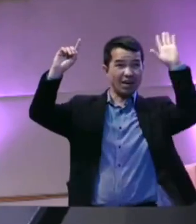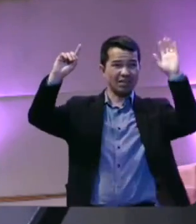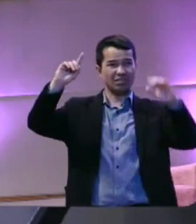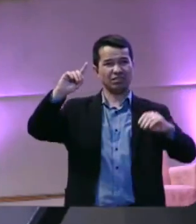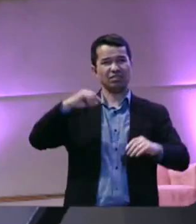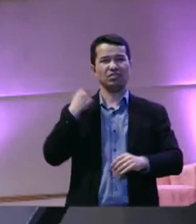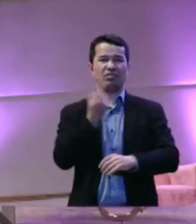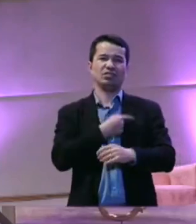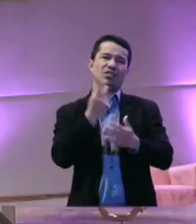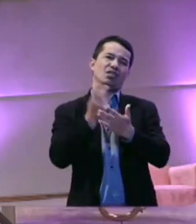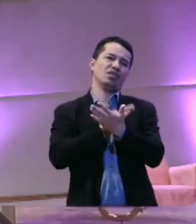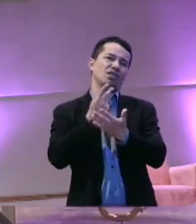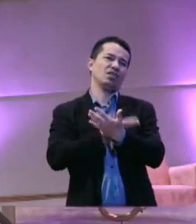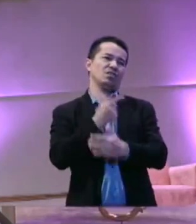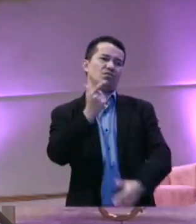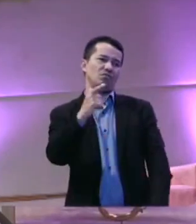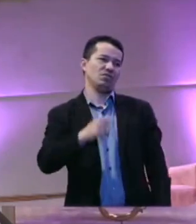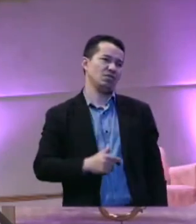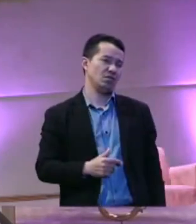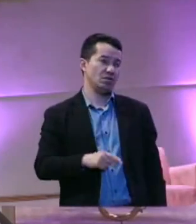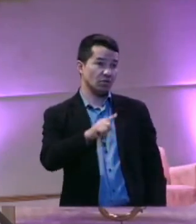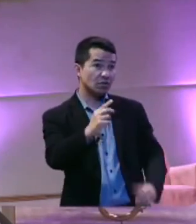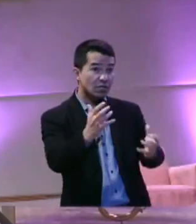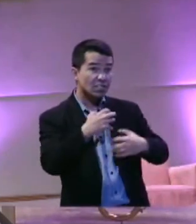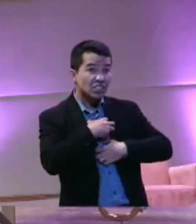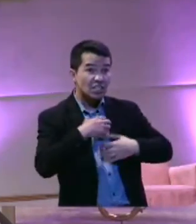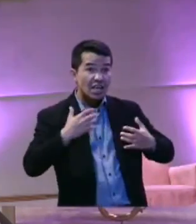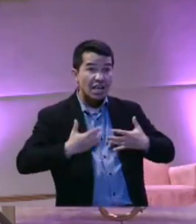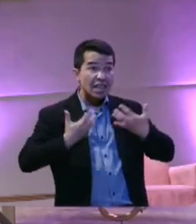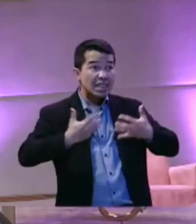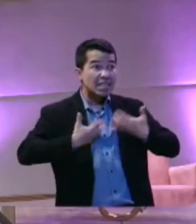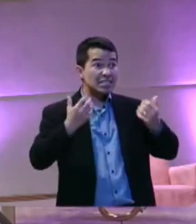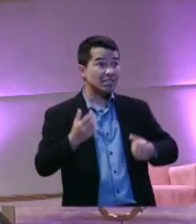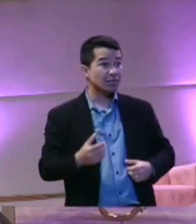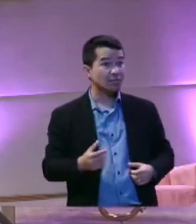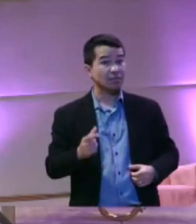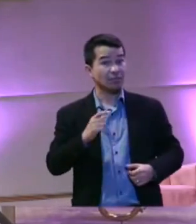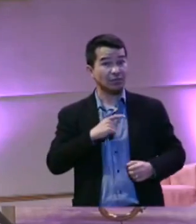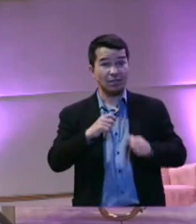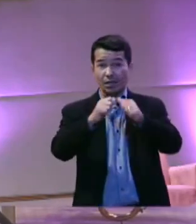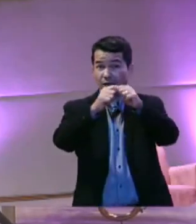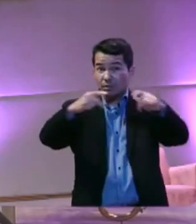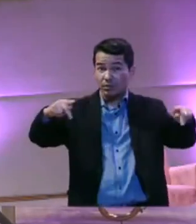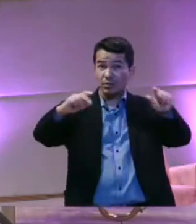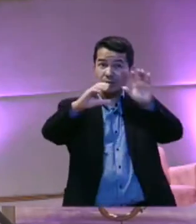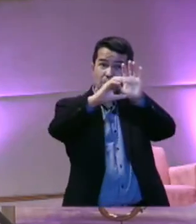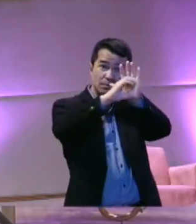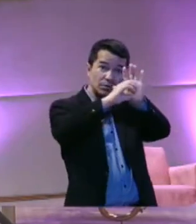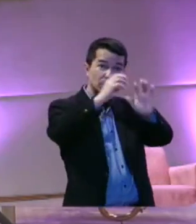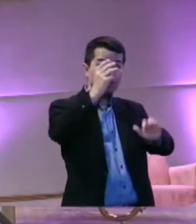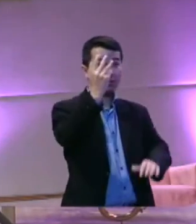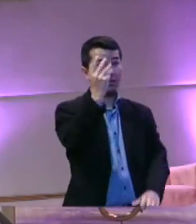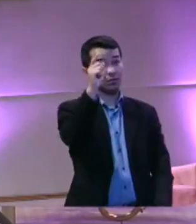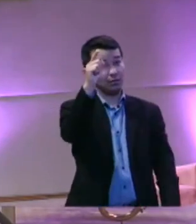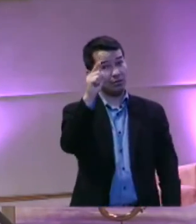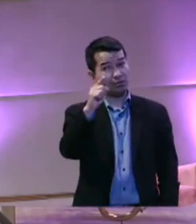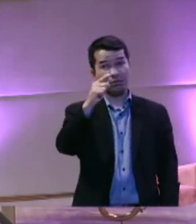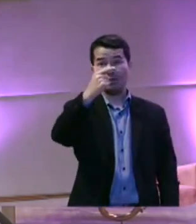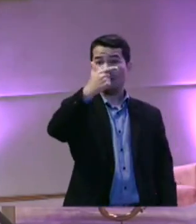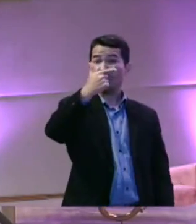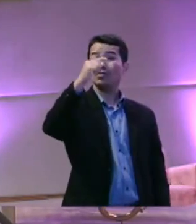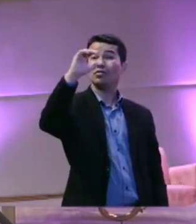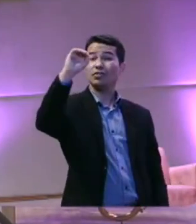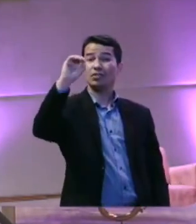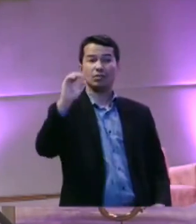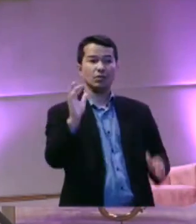e não deixar passar esse mover. O texto de Apocalipse 3:20 diz assim, com isso eu termino: eis